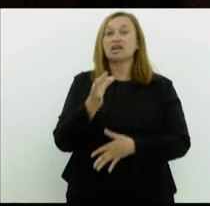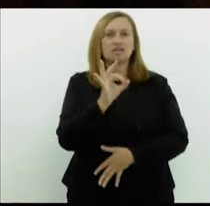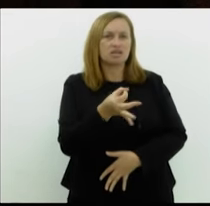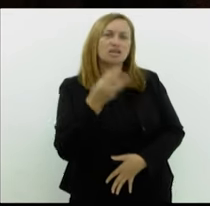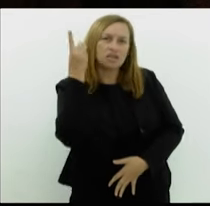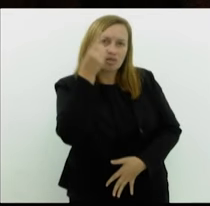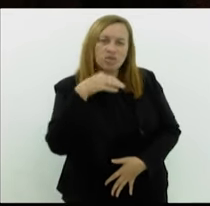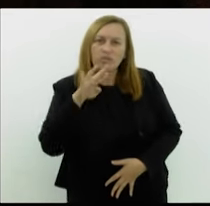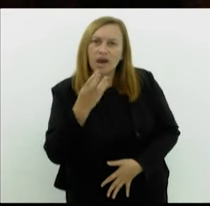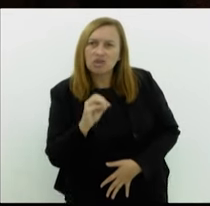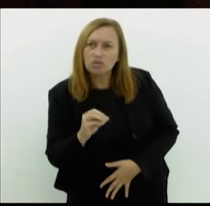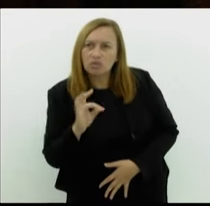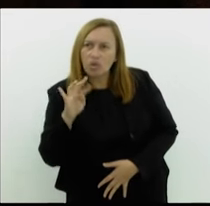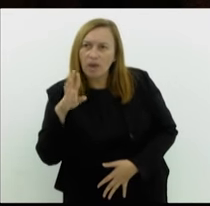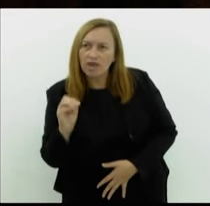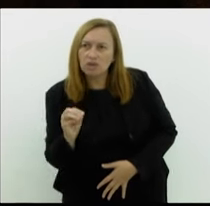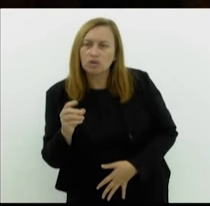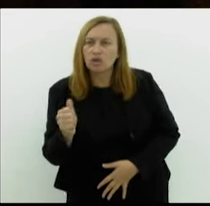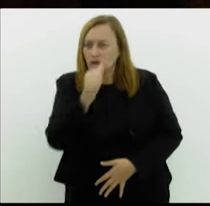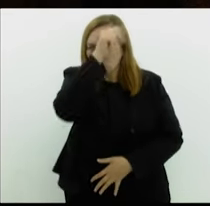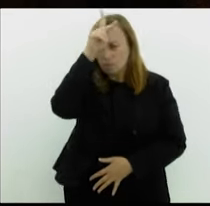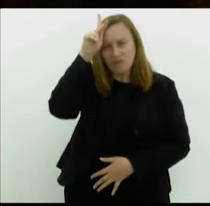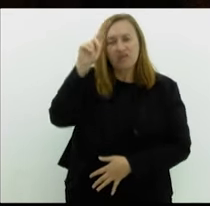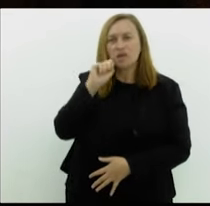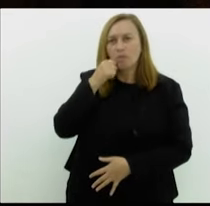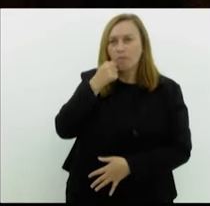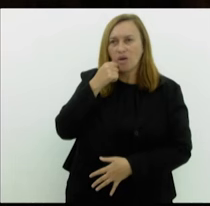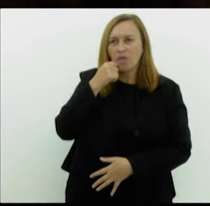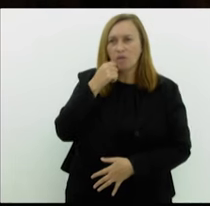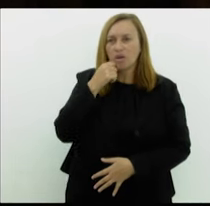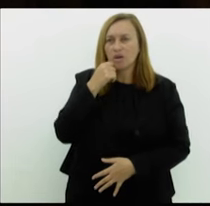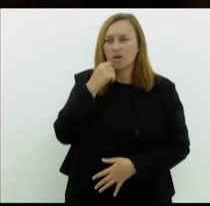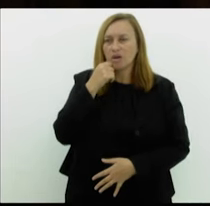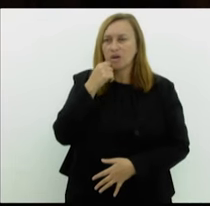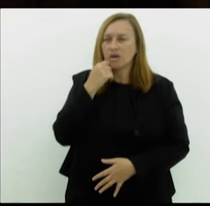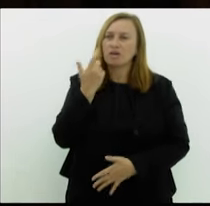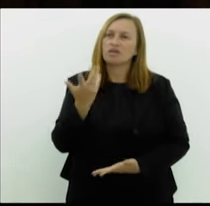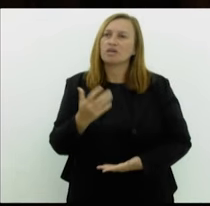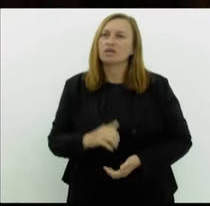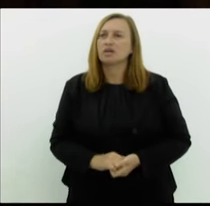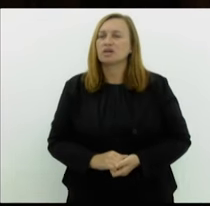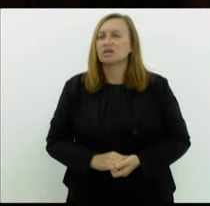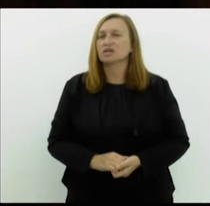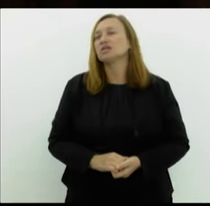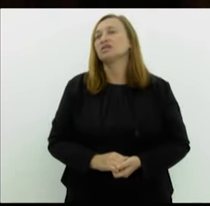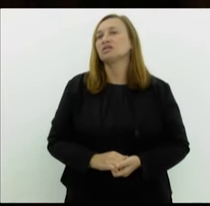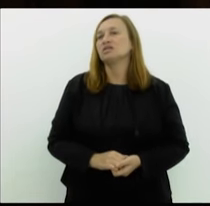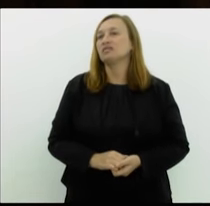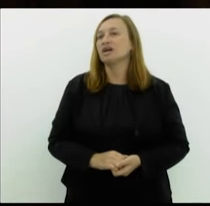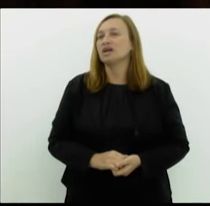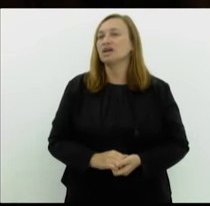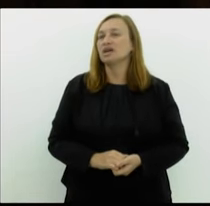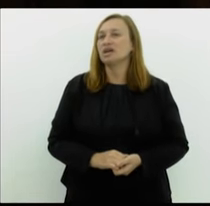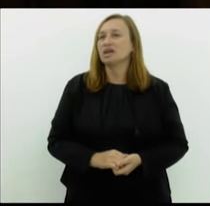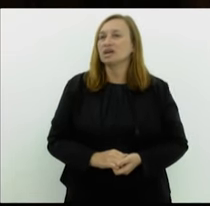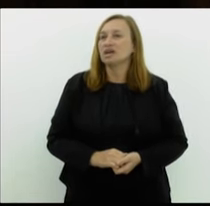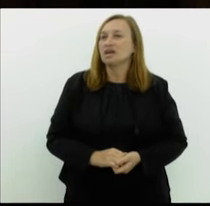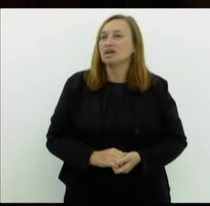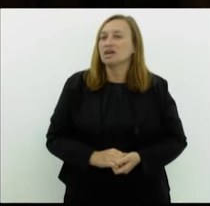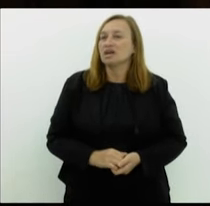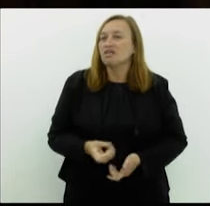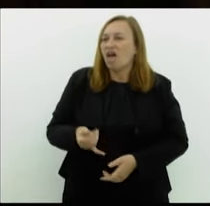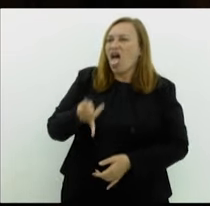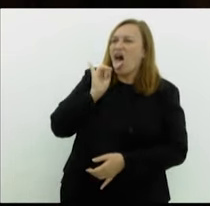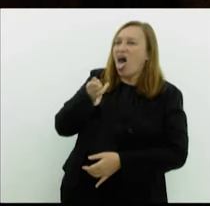Márcio Galberto, que o prefeito Eduardo Paes vai soltar, além das frangas, vai encher a cara